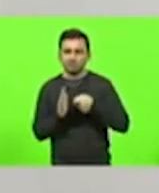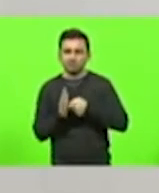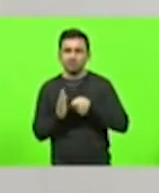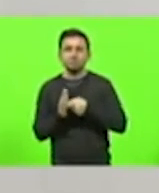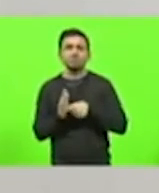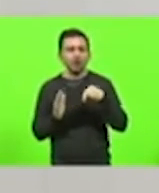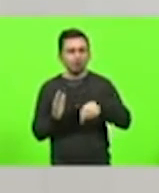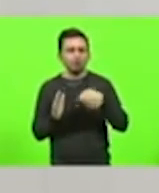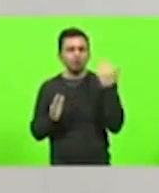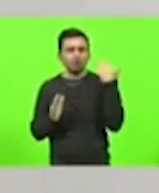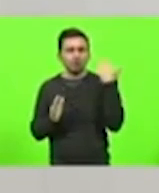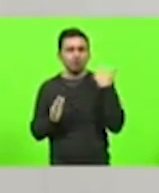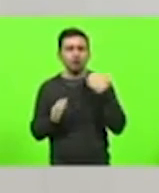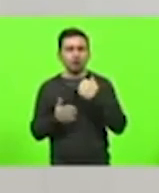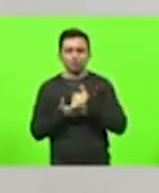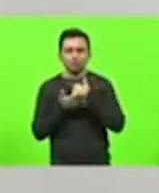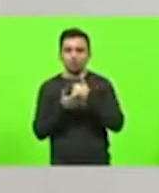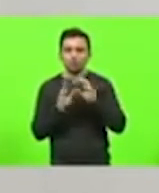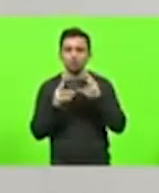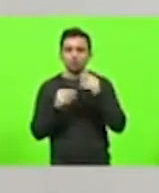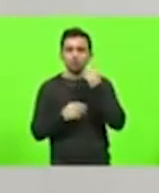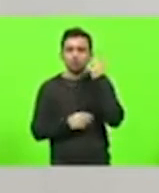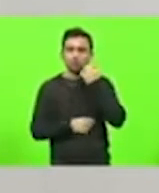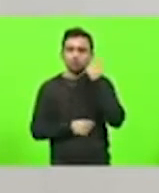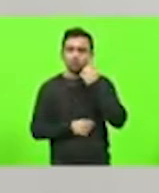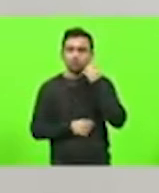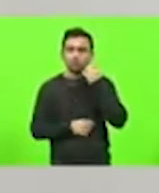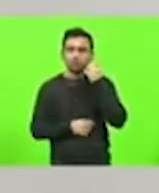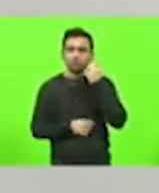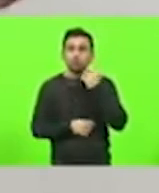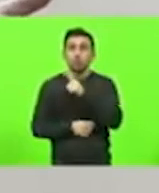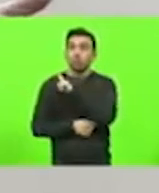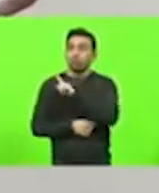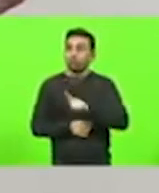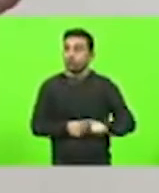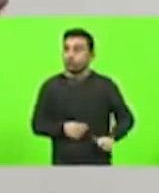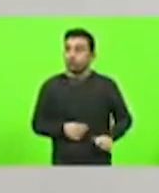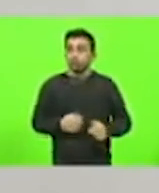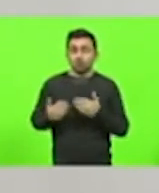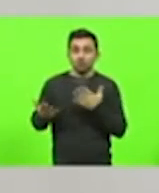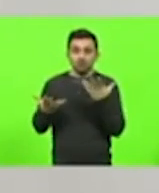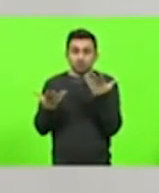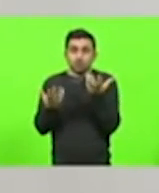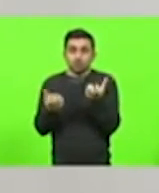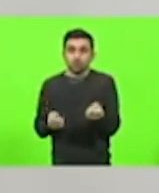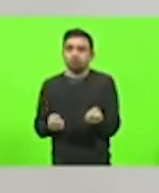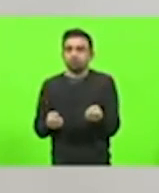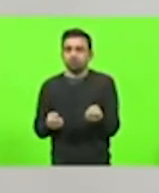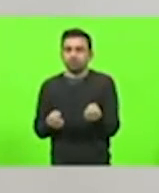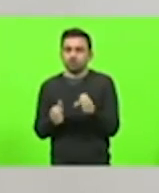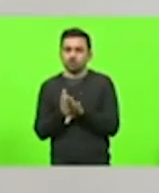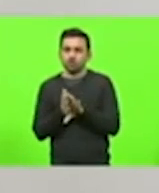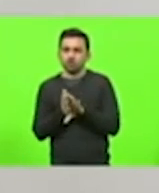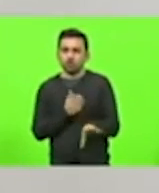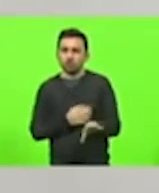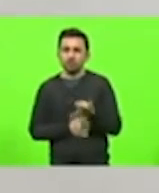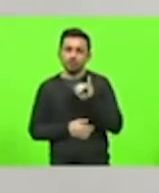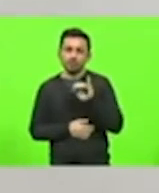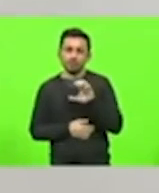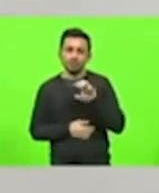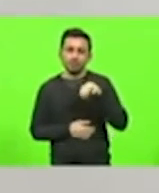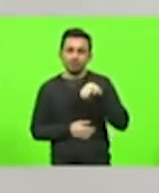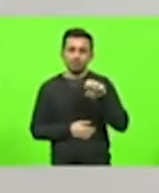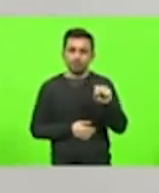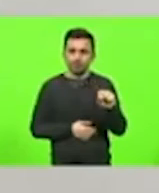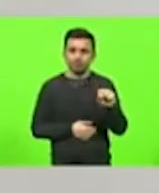parlamento, tivemos um apoio de todos os deputados, e o governador acatou e isentou o ICMS